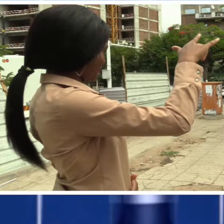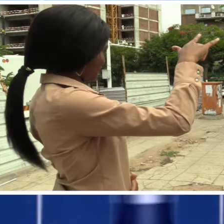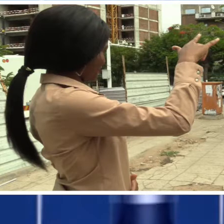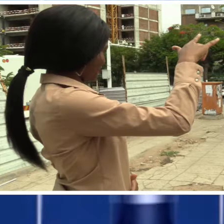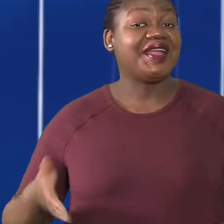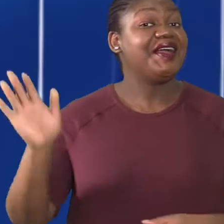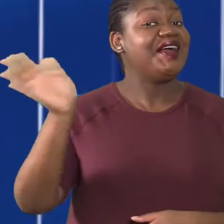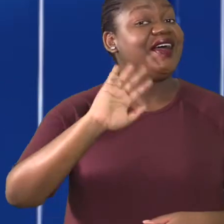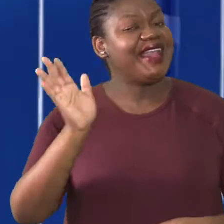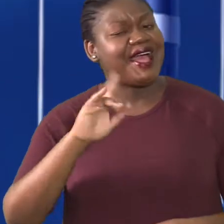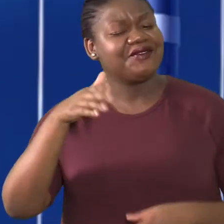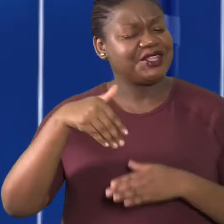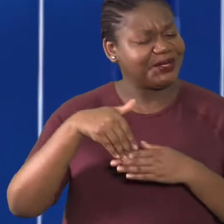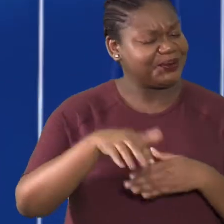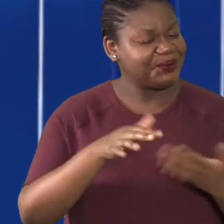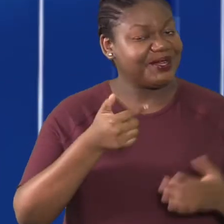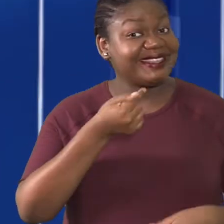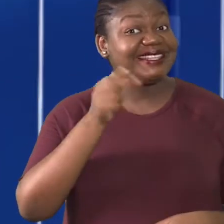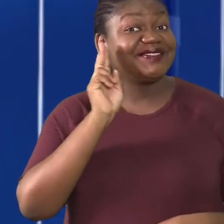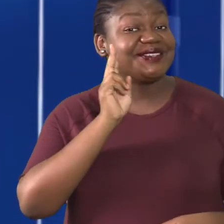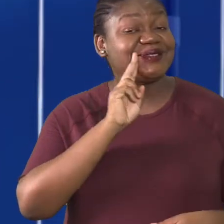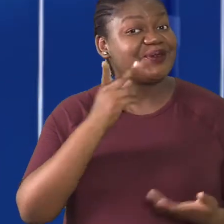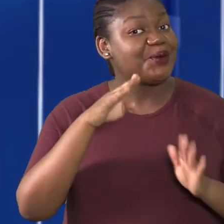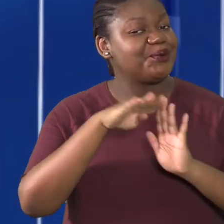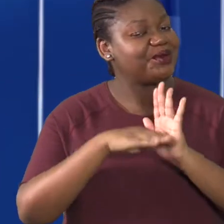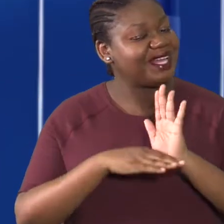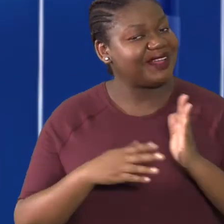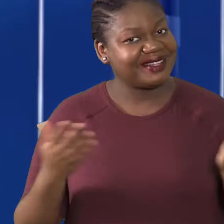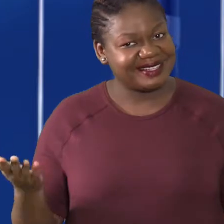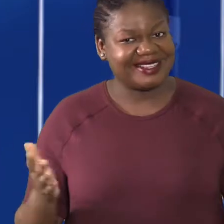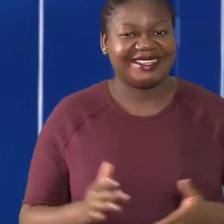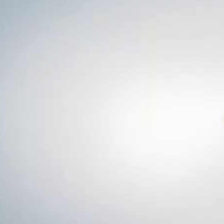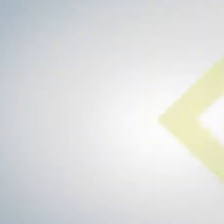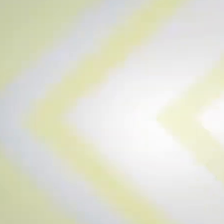ferroviário. Olá, está na companhia da TV Surda.